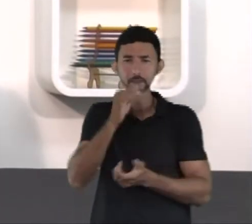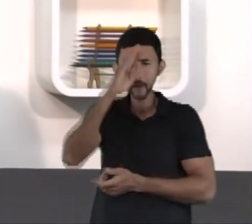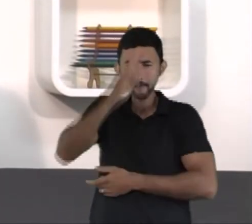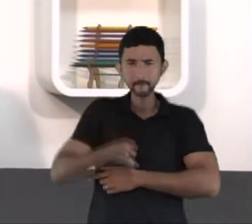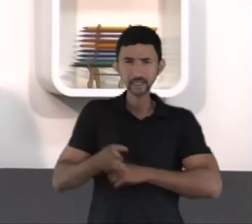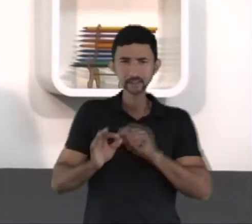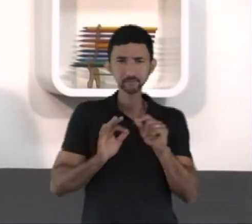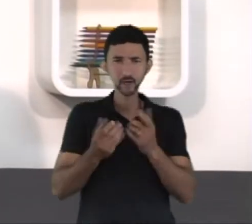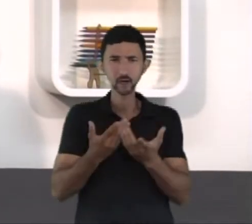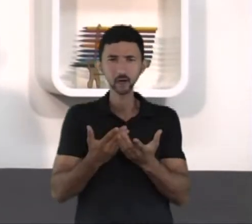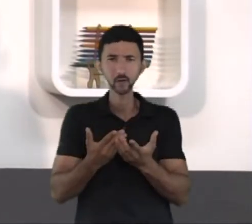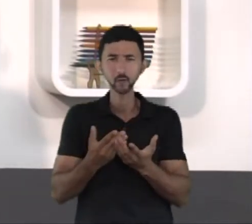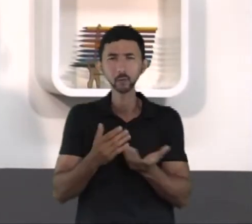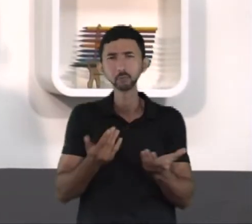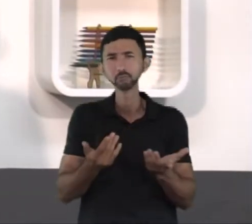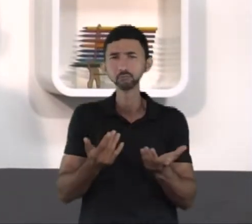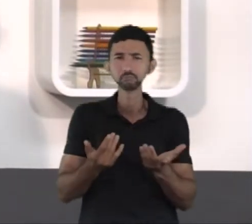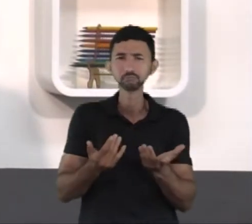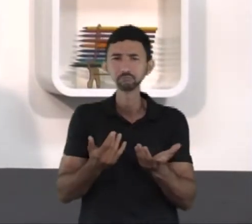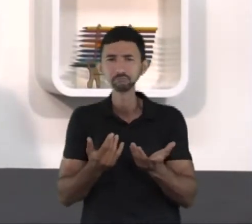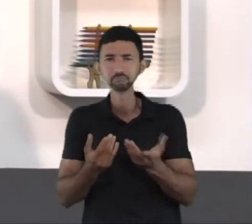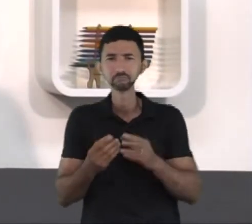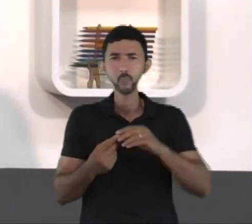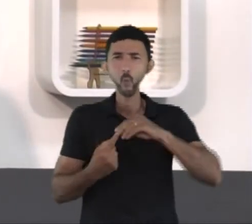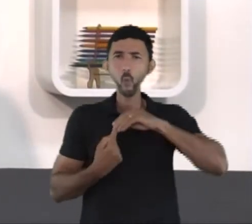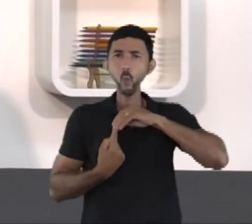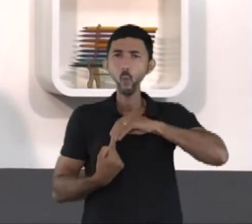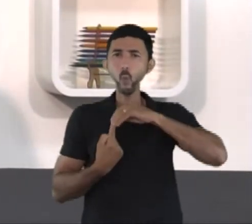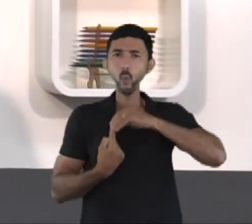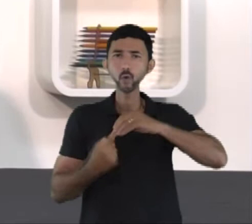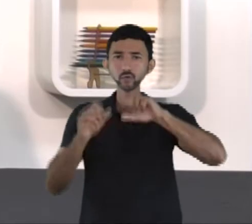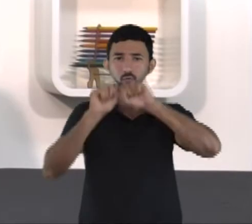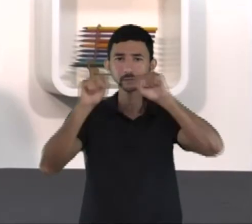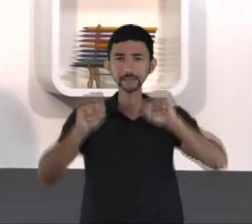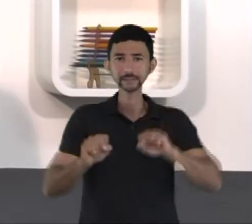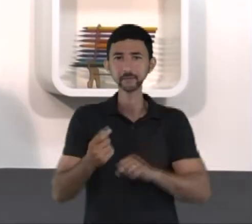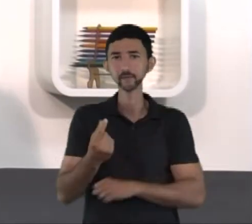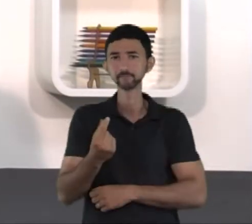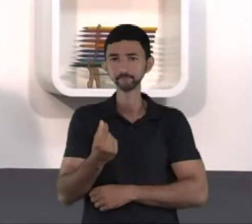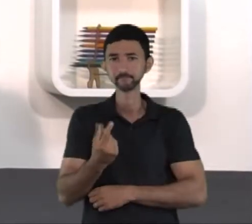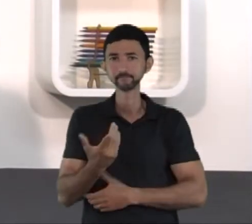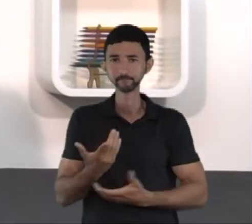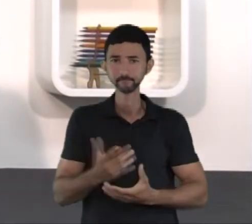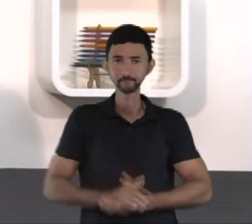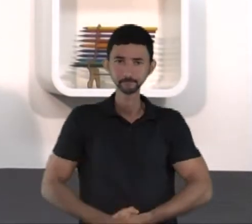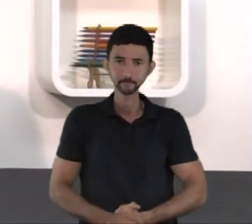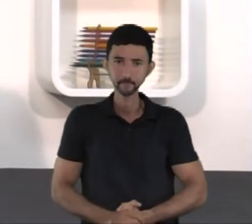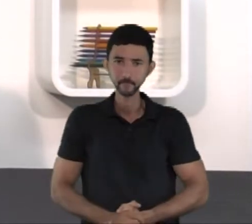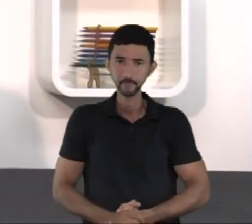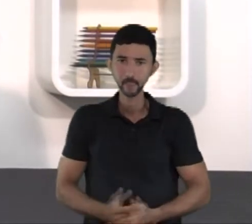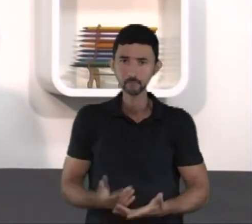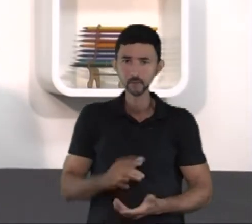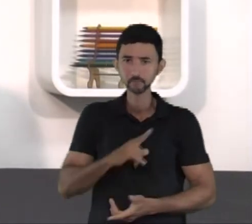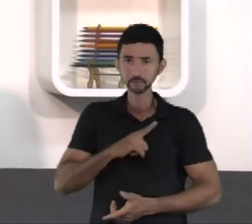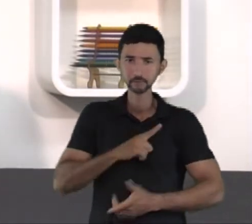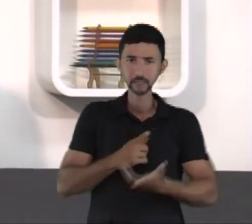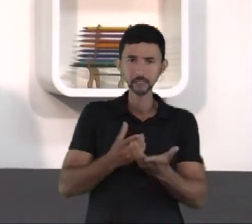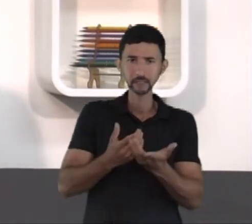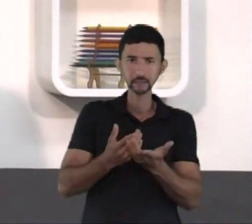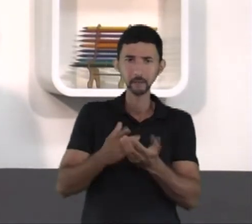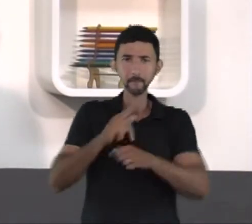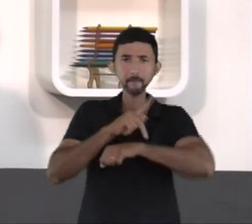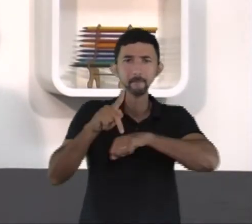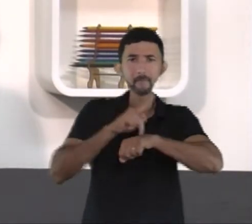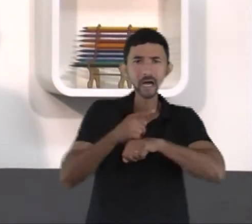ele é praticamente o único sistema econômico, né? A gente tem países pontuais que ainda